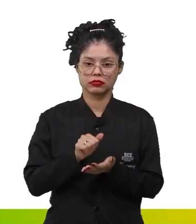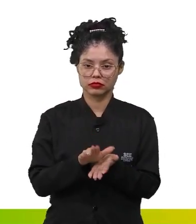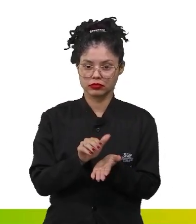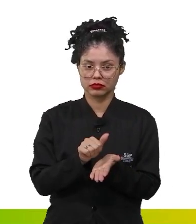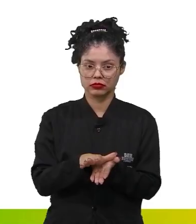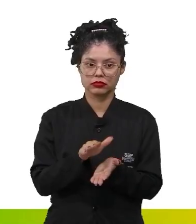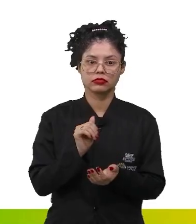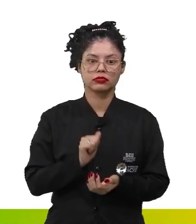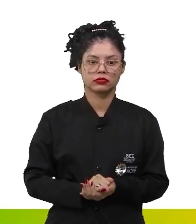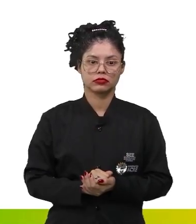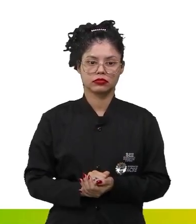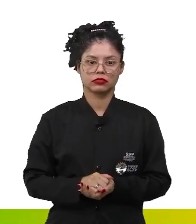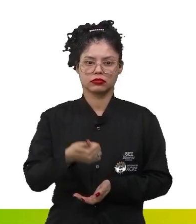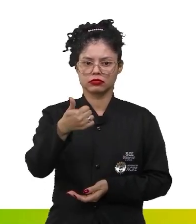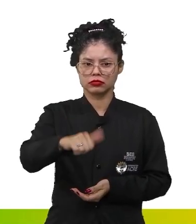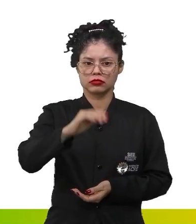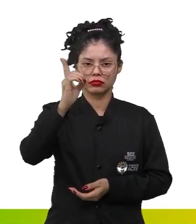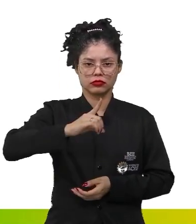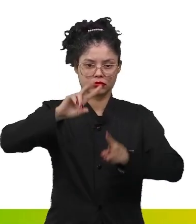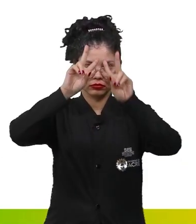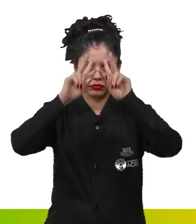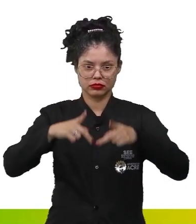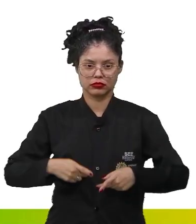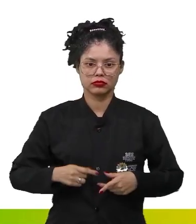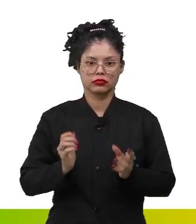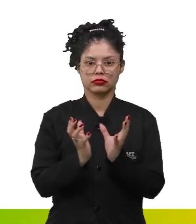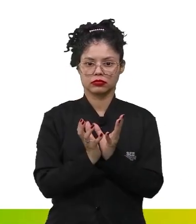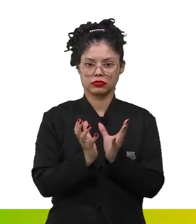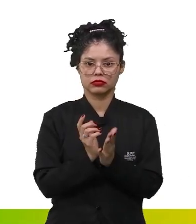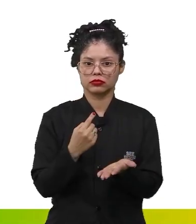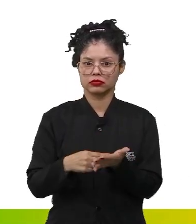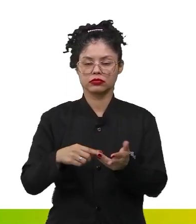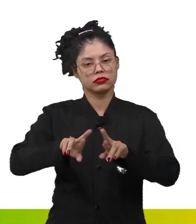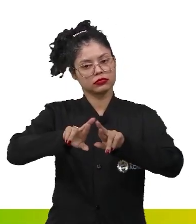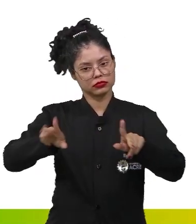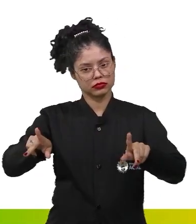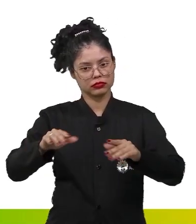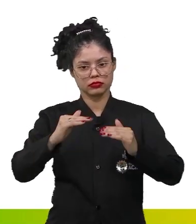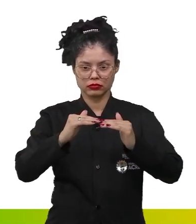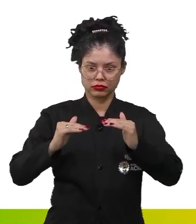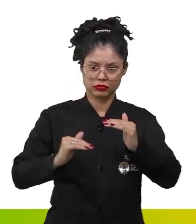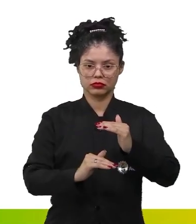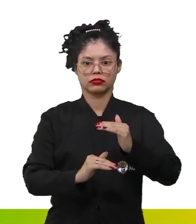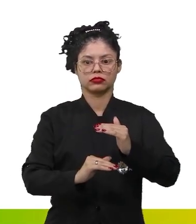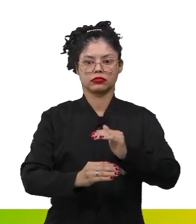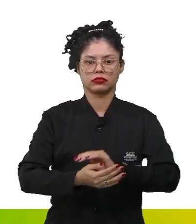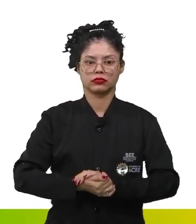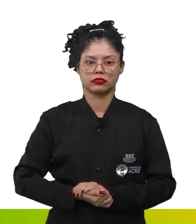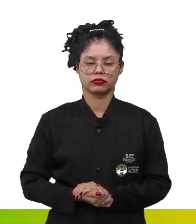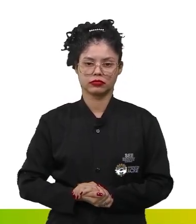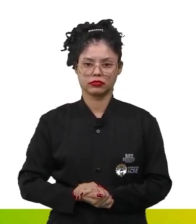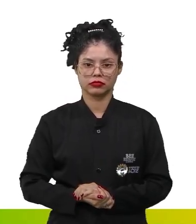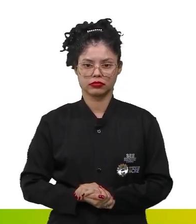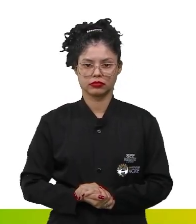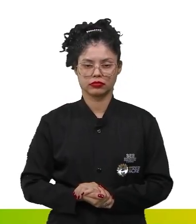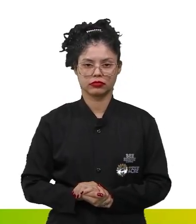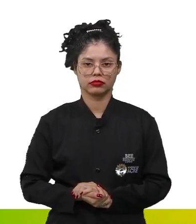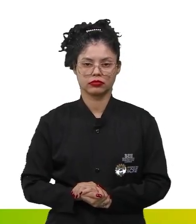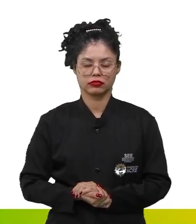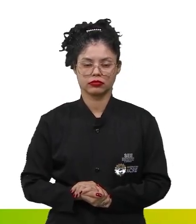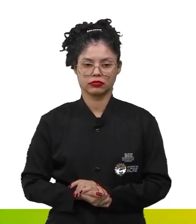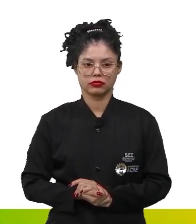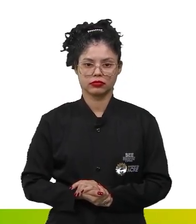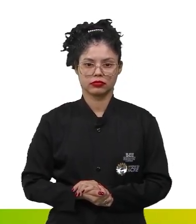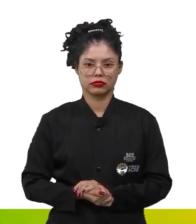lógica excludente que nega direitos e humanidade a grupos considerados diferentes ou até mesmo chamados